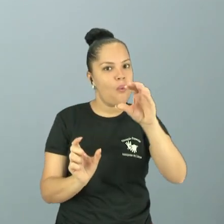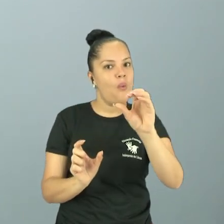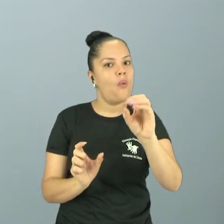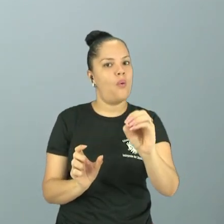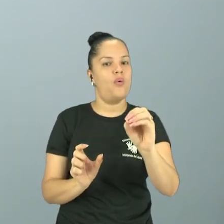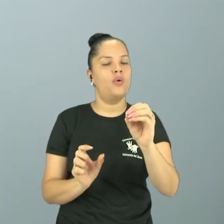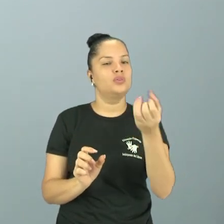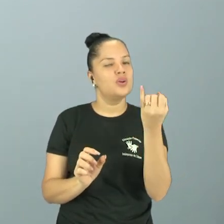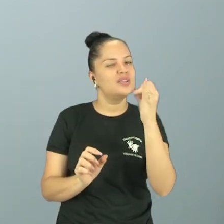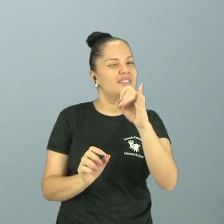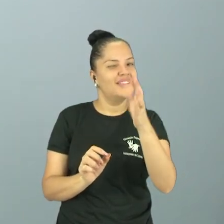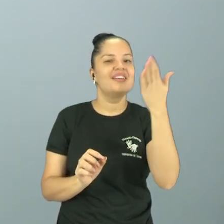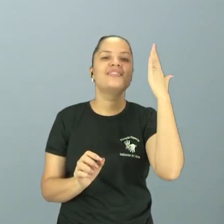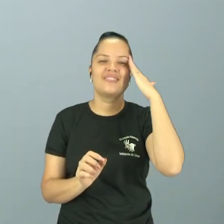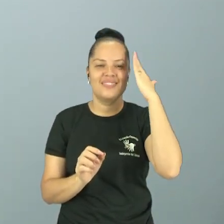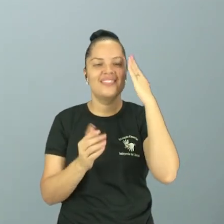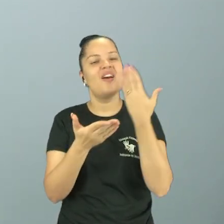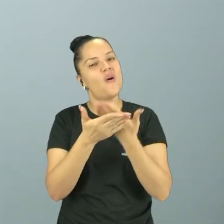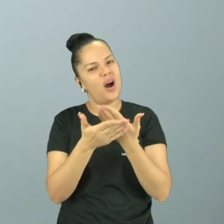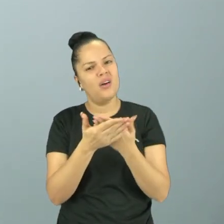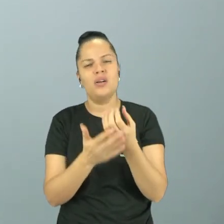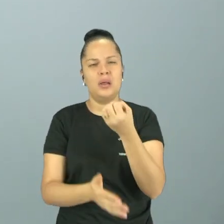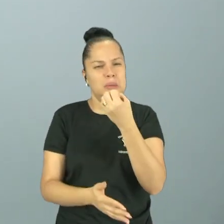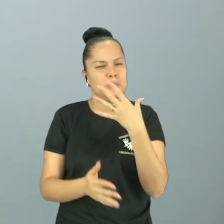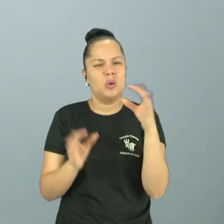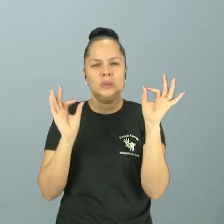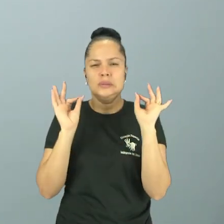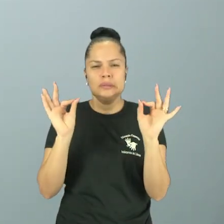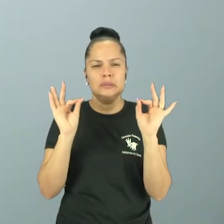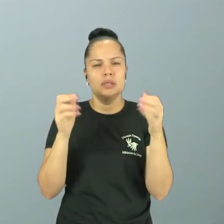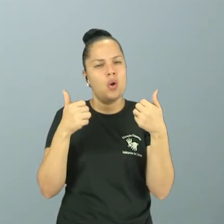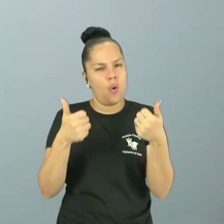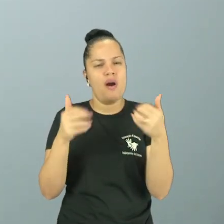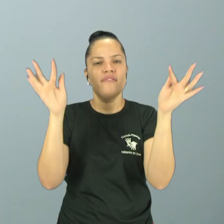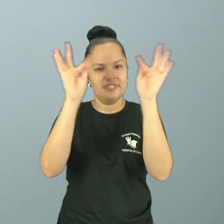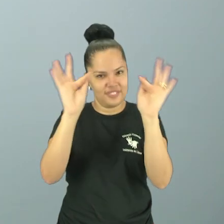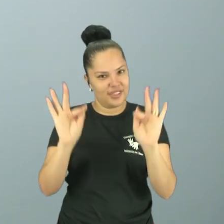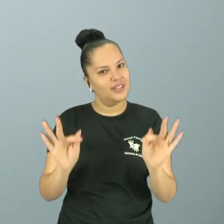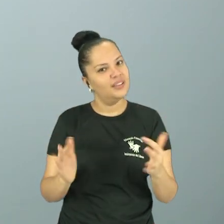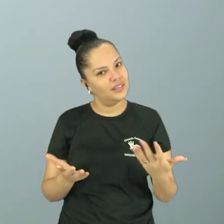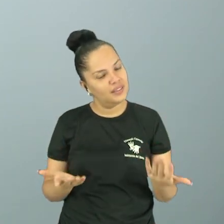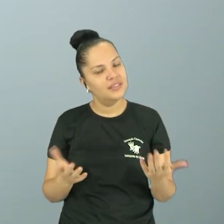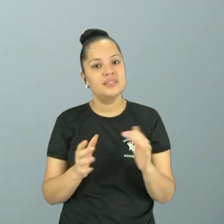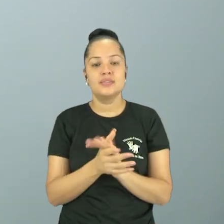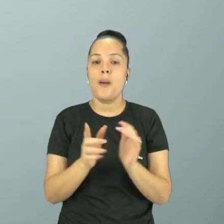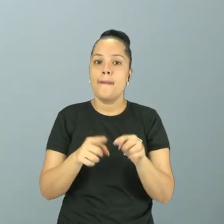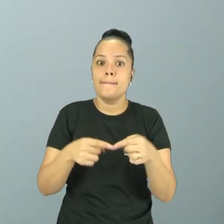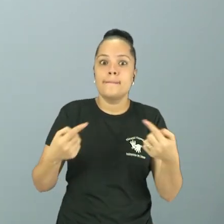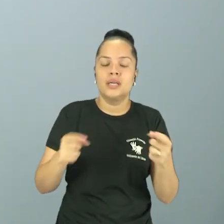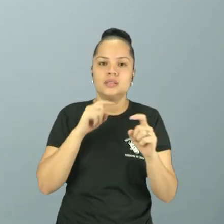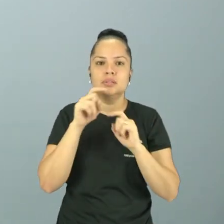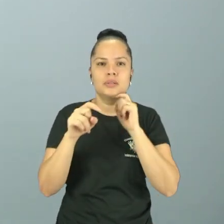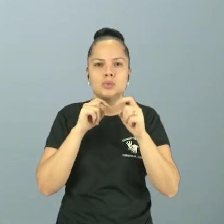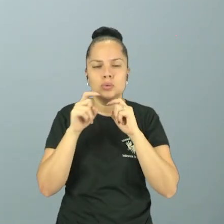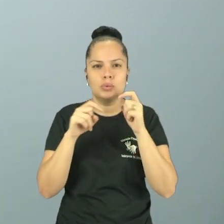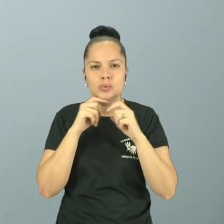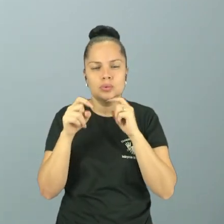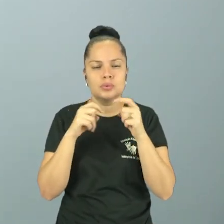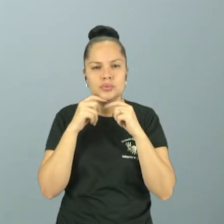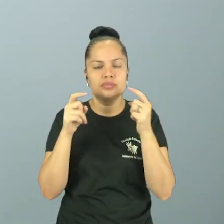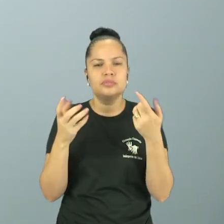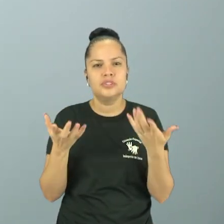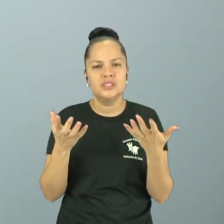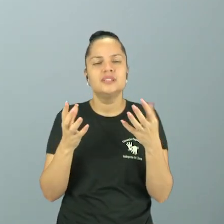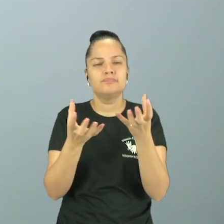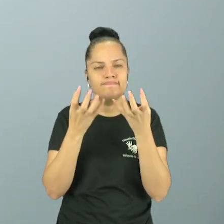você conseguiu entender essa nossa aula, que bom, que ótimo, né? Eu fico muito feliz com isso. Mas se você ainda não conseguiu entender, se você tem